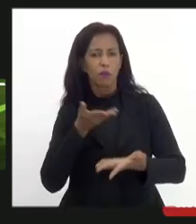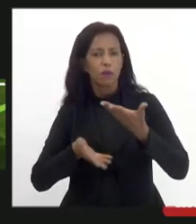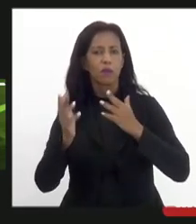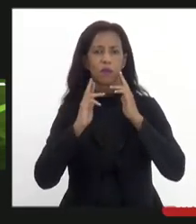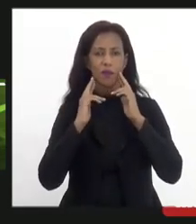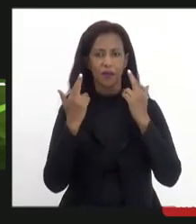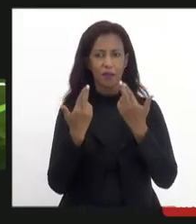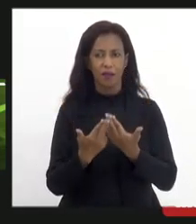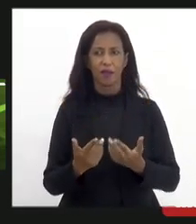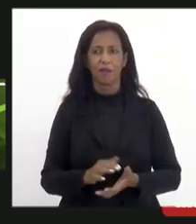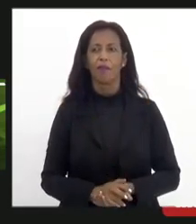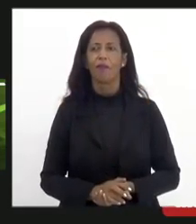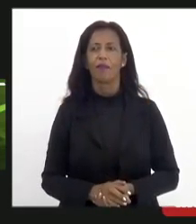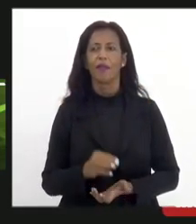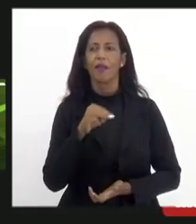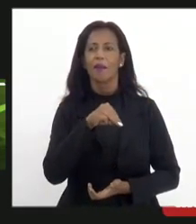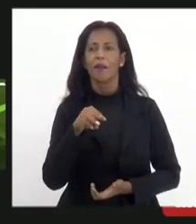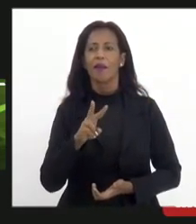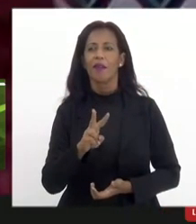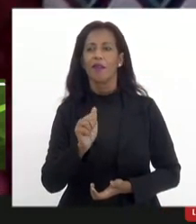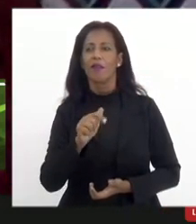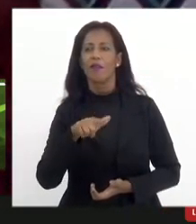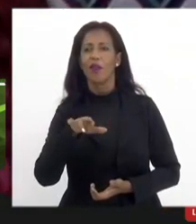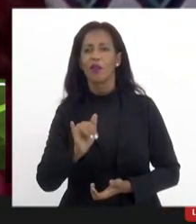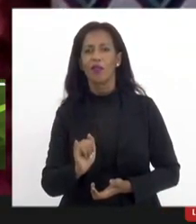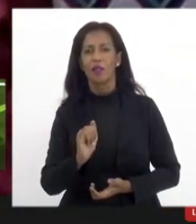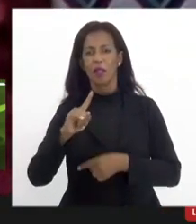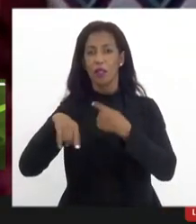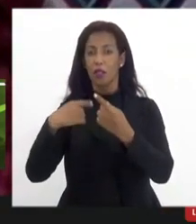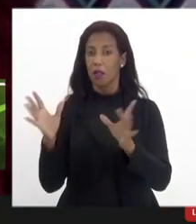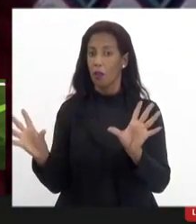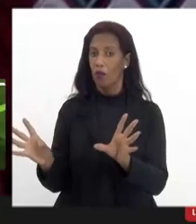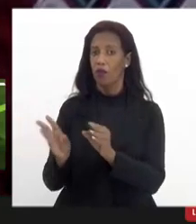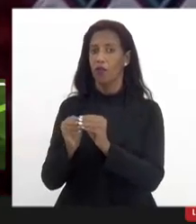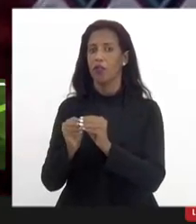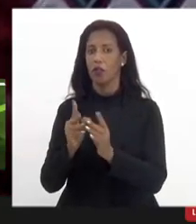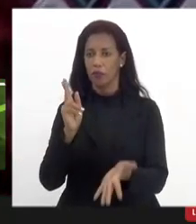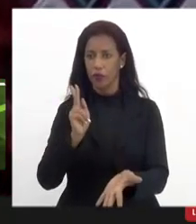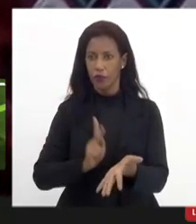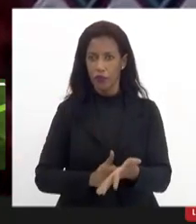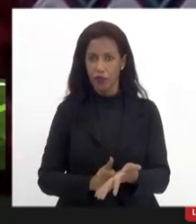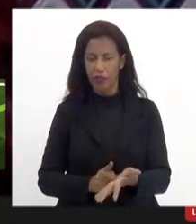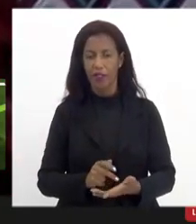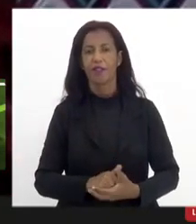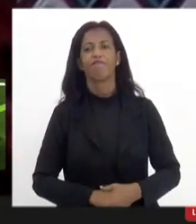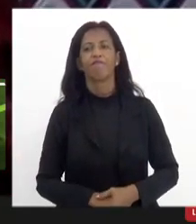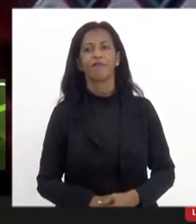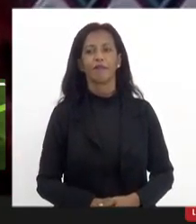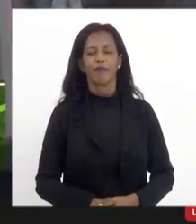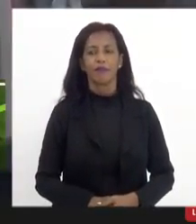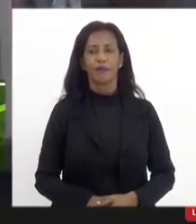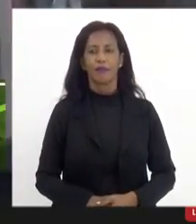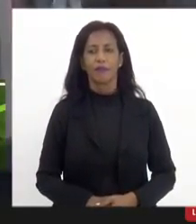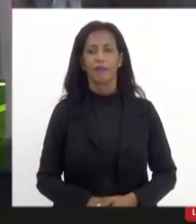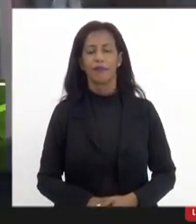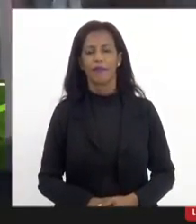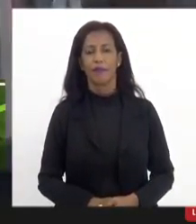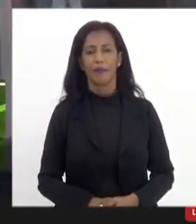audiência. Mestre Valci, e em seguida nós encerramos de fato, viu, deputado Eliomar? Com certeza.